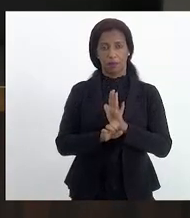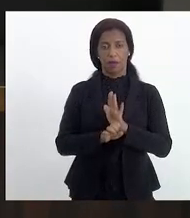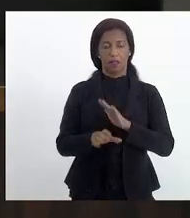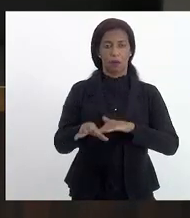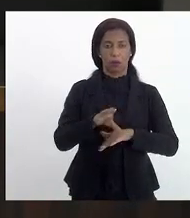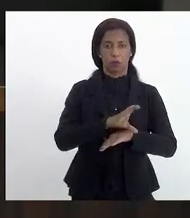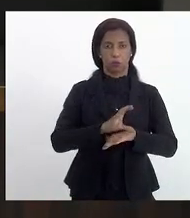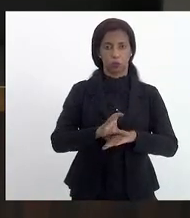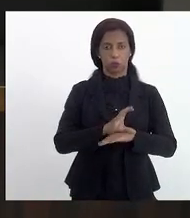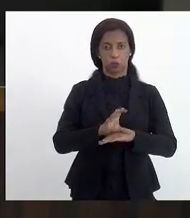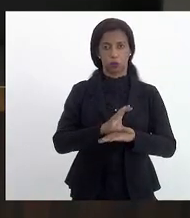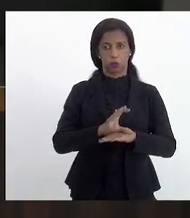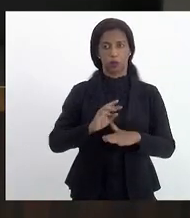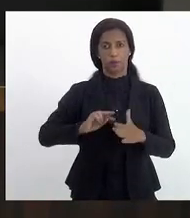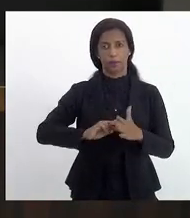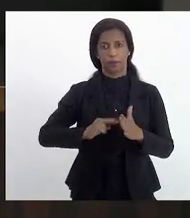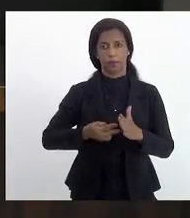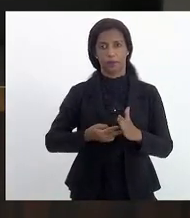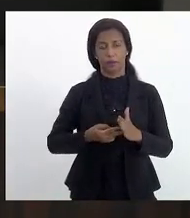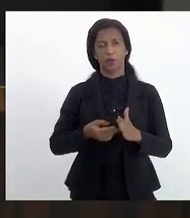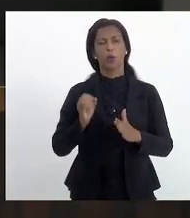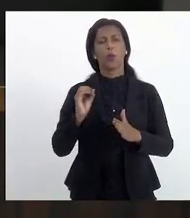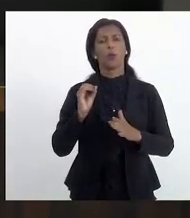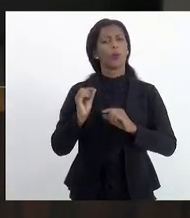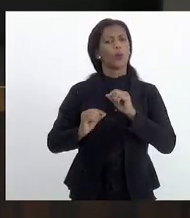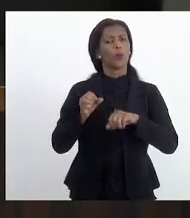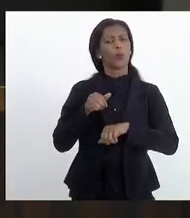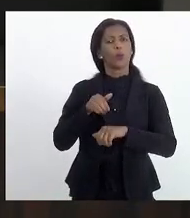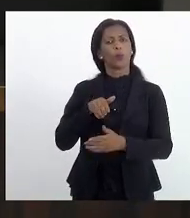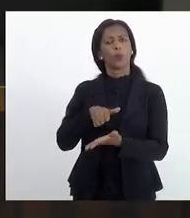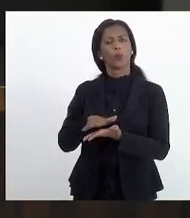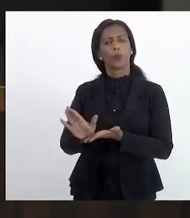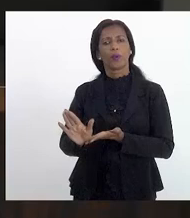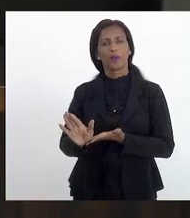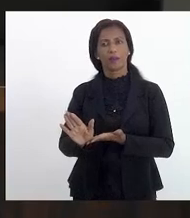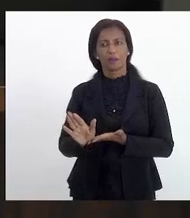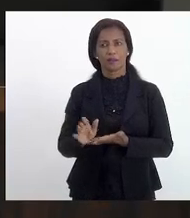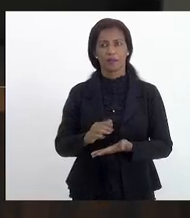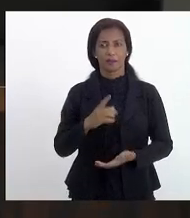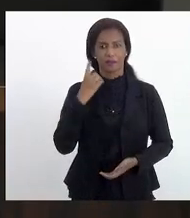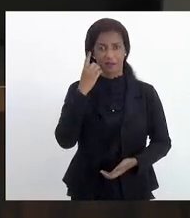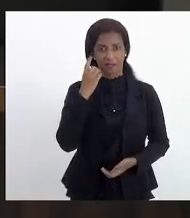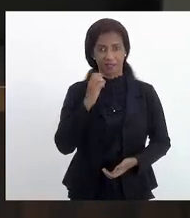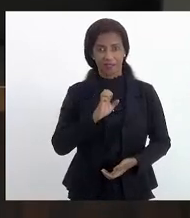admissibilidade. Então, o que eu queria encaminhar? Deputada Mônica, bem?